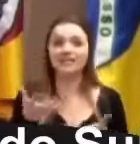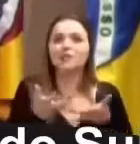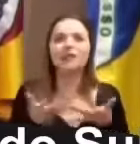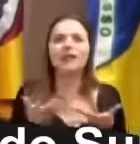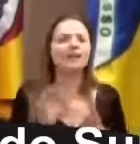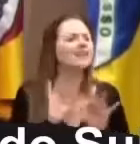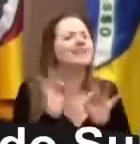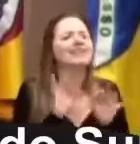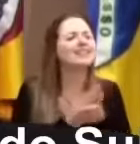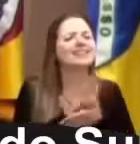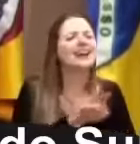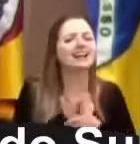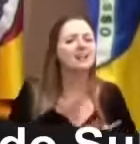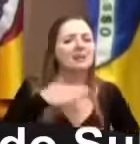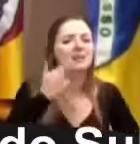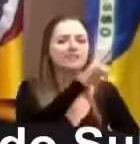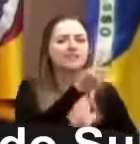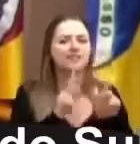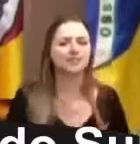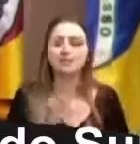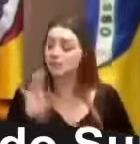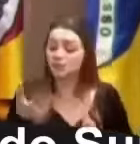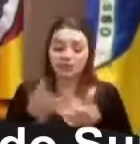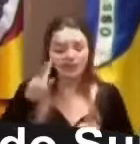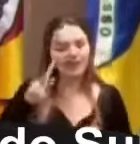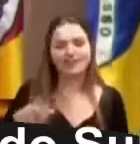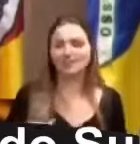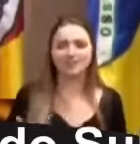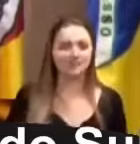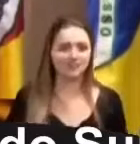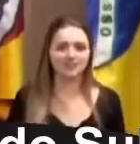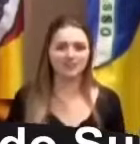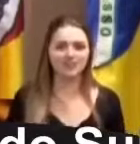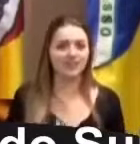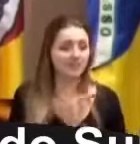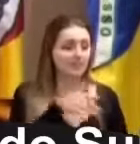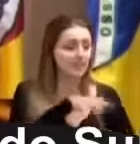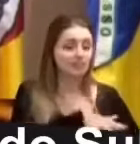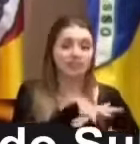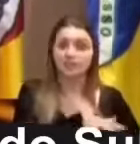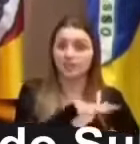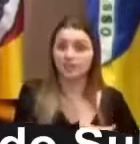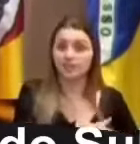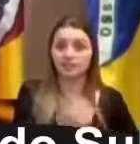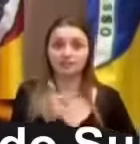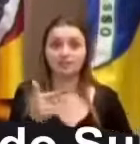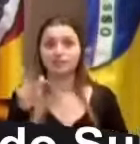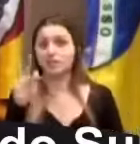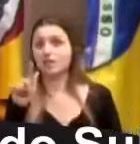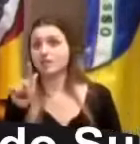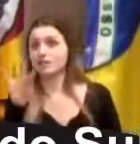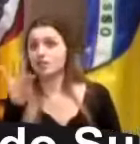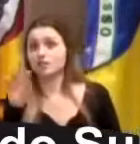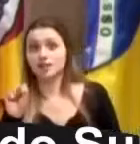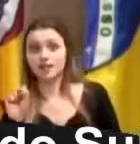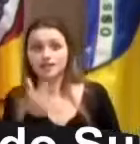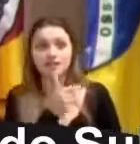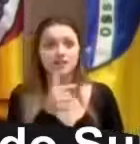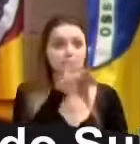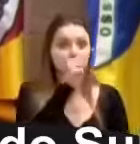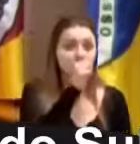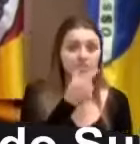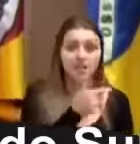mais além dos outros, mas querem ser reconhecidos. Aqueles que não têm hora extra, não têm fundo de garantia, não